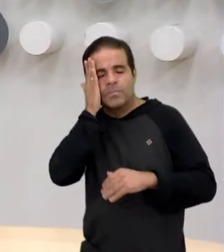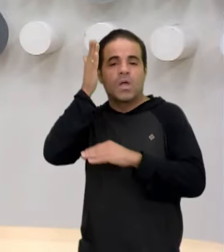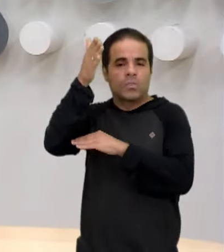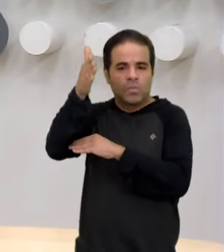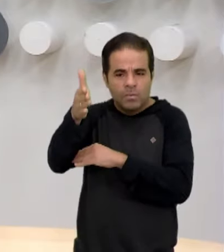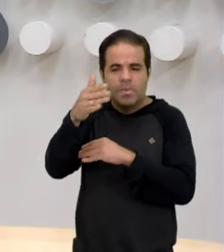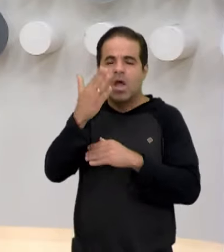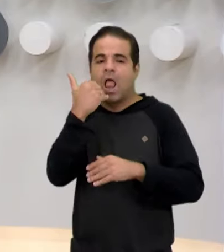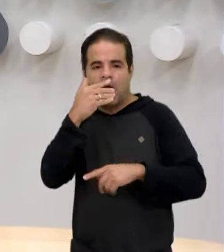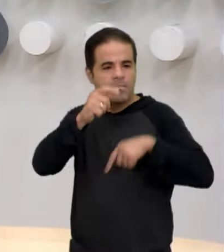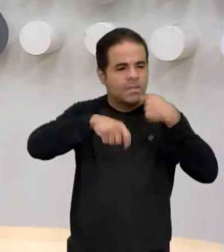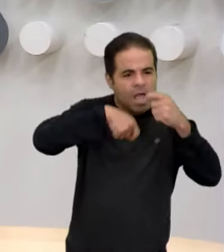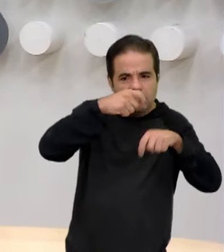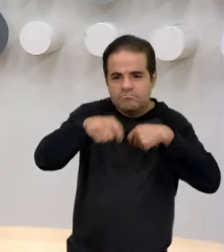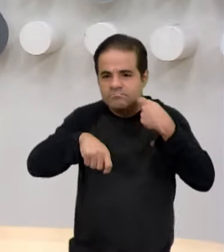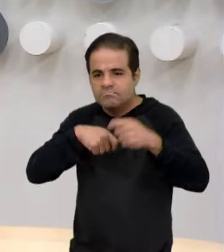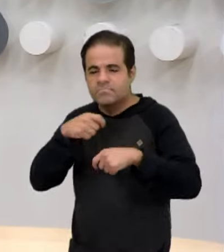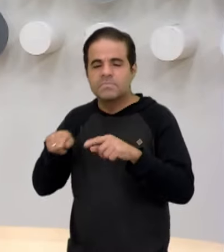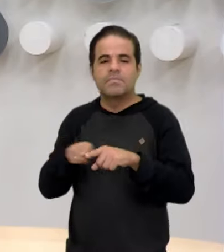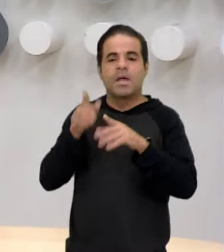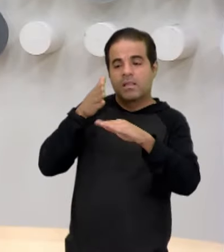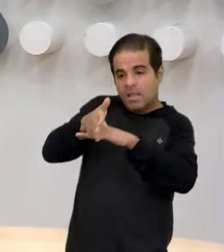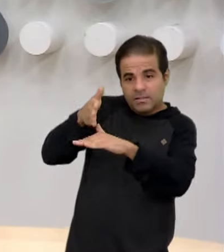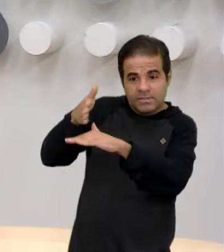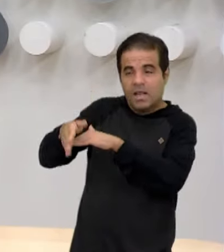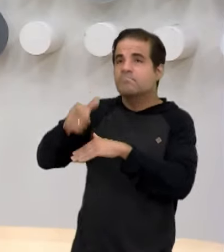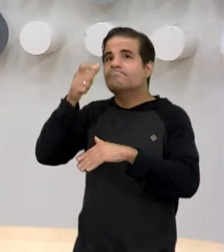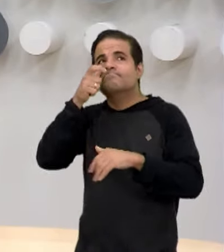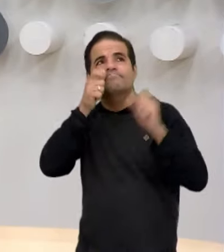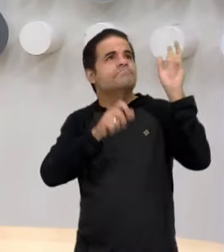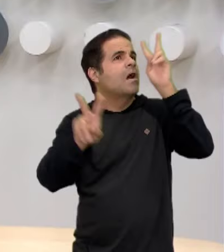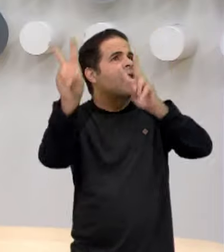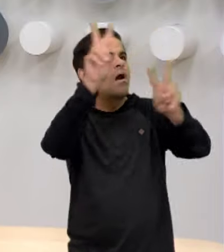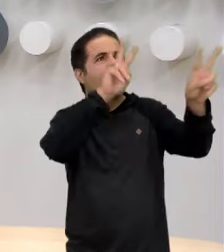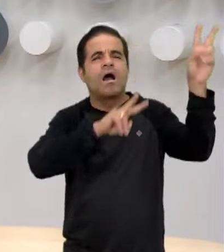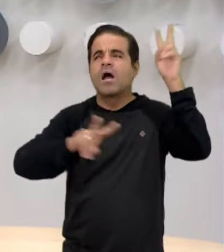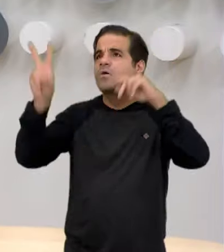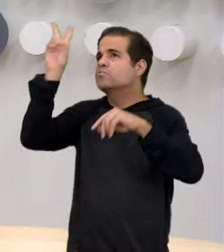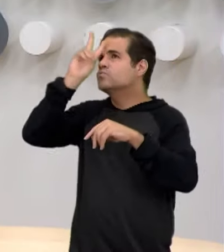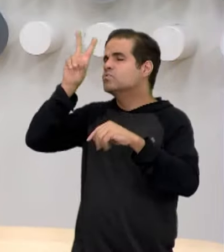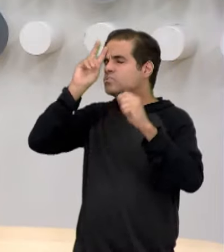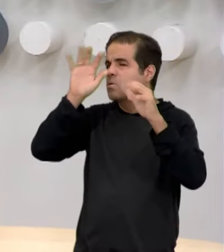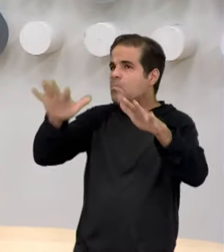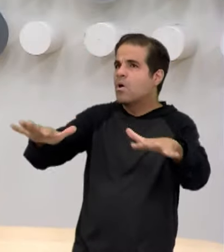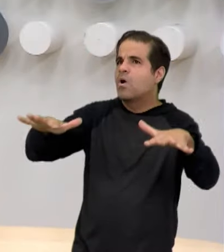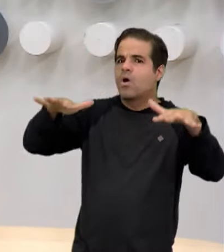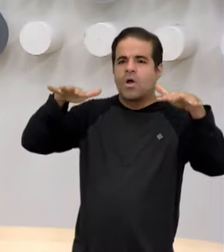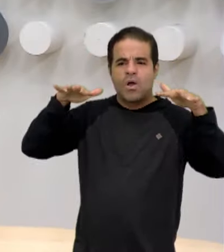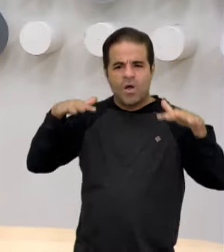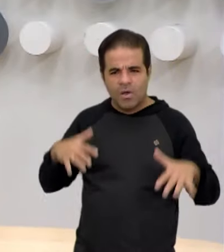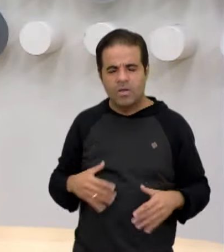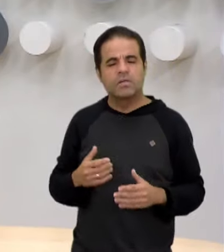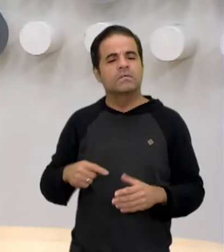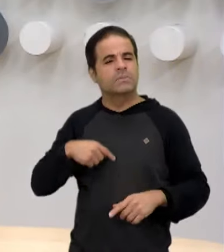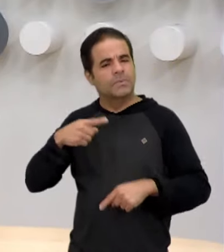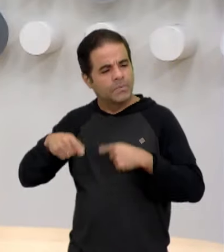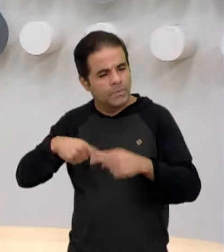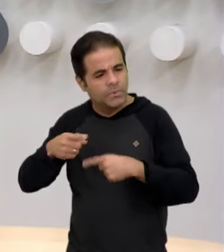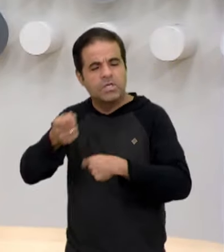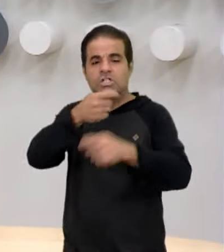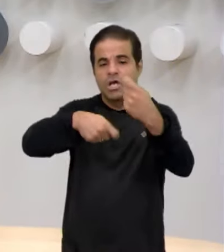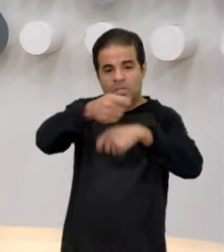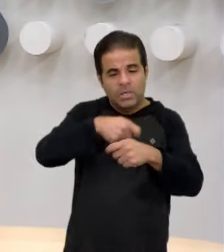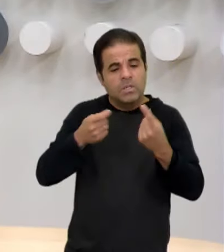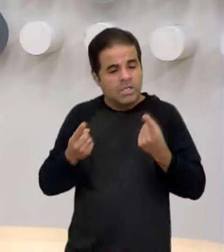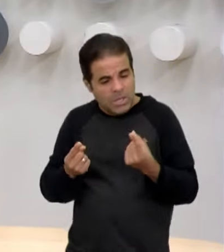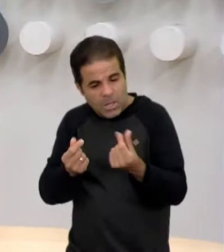quanto da alimentação, quanto das entradas, né, desses locais históricos, enfim. Então isso gira a economia e